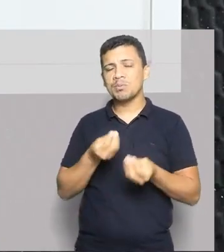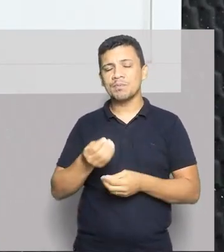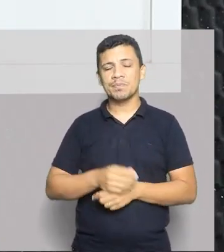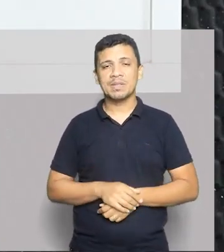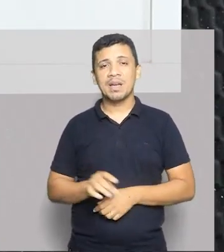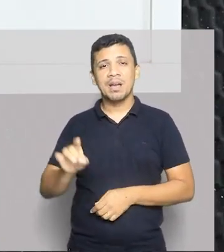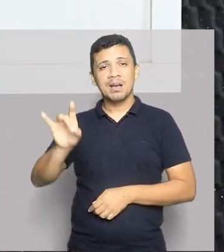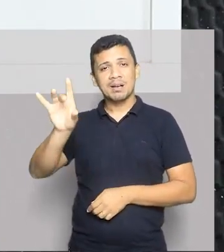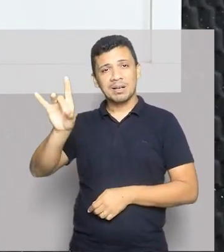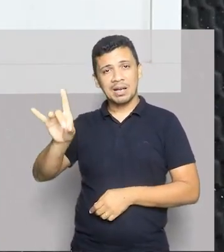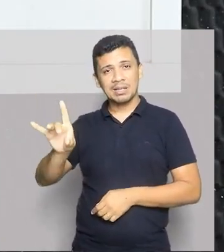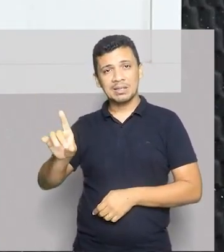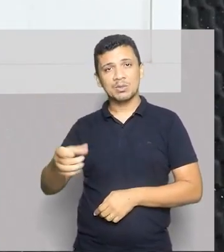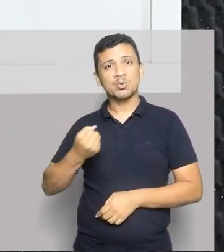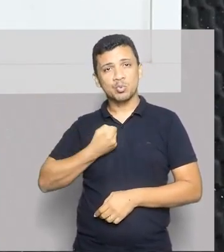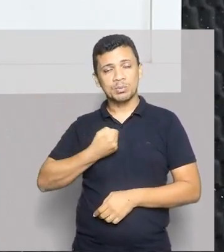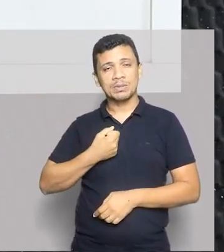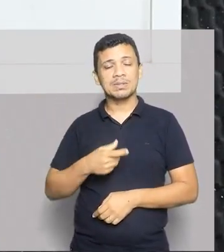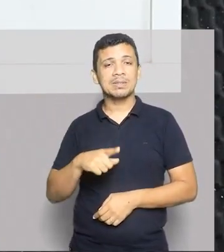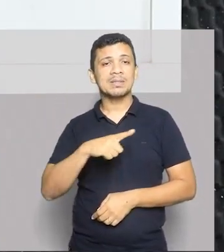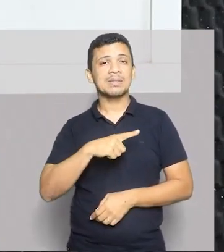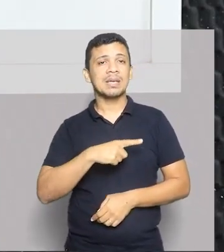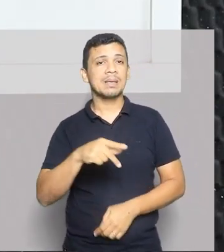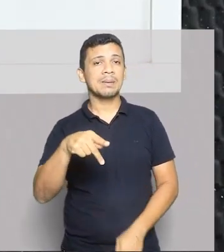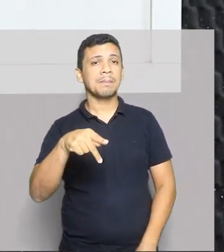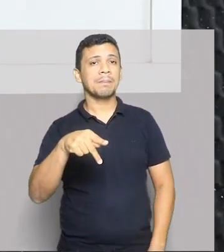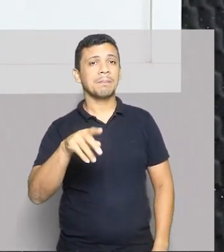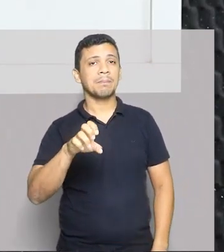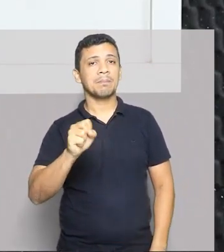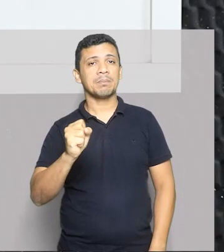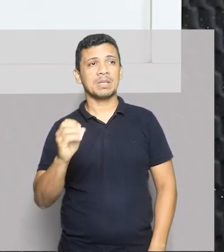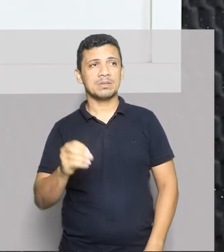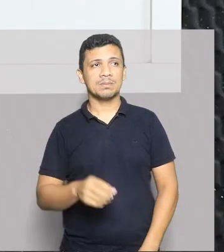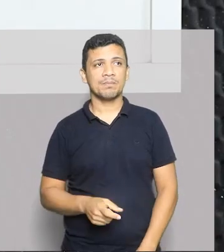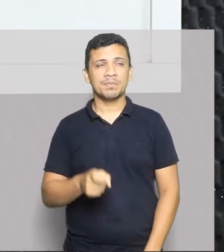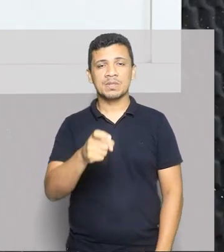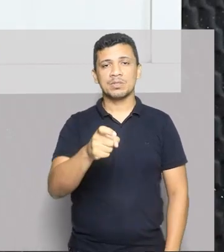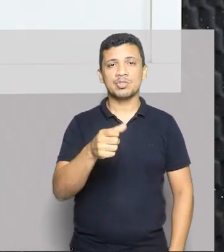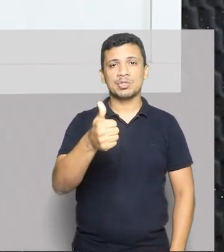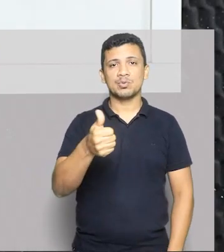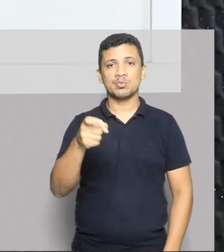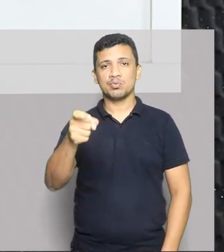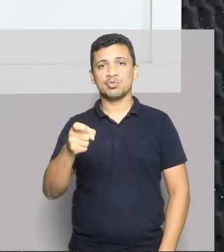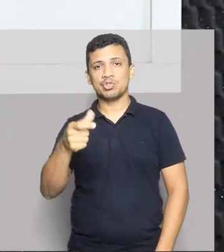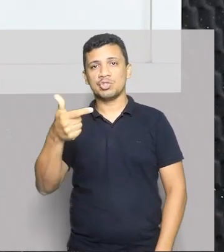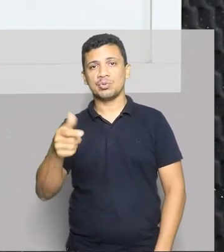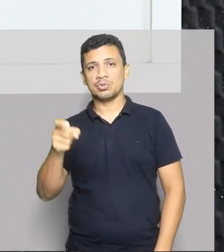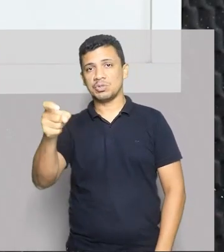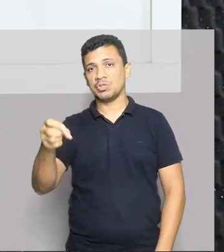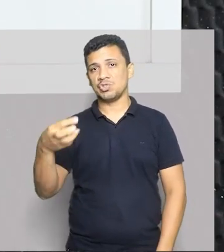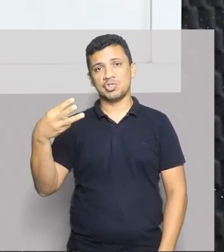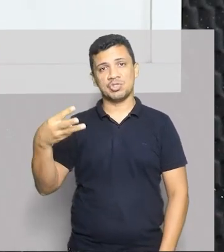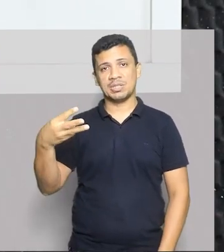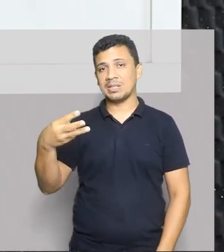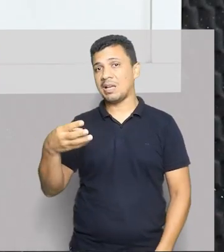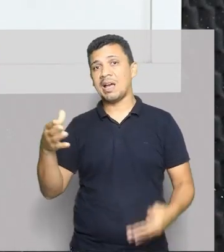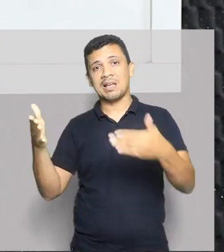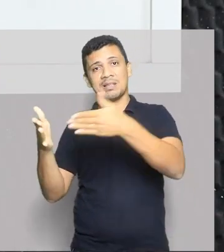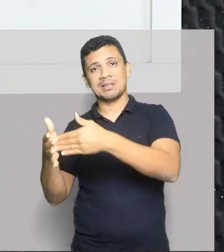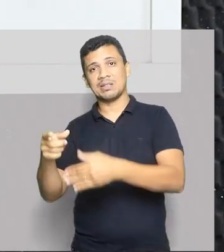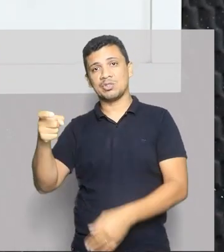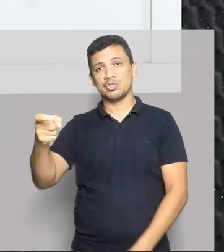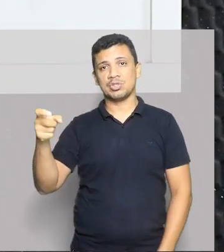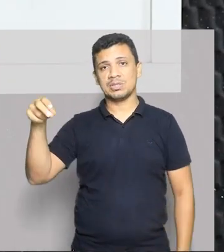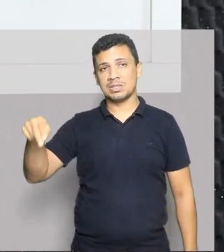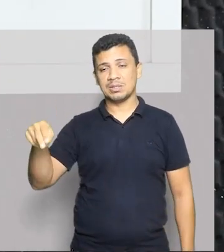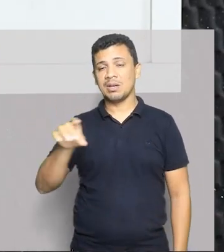número ele tem um respectivo peso. Então, tem os dados, x1, x2, x3 e até um determinado xn, e